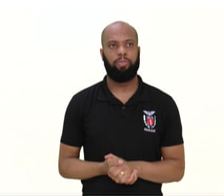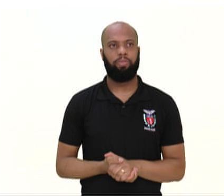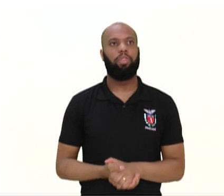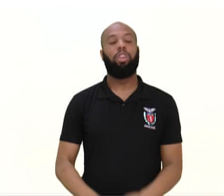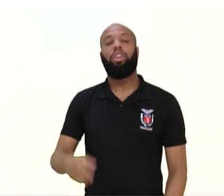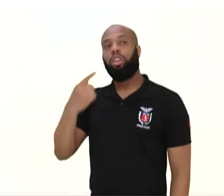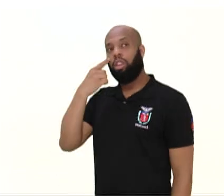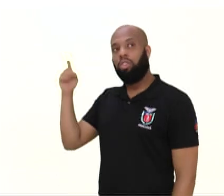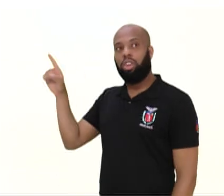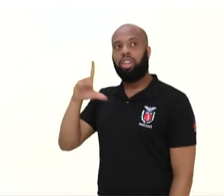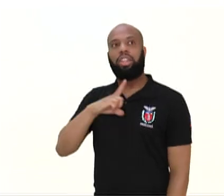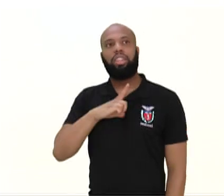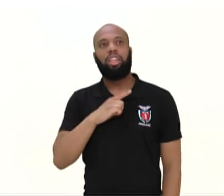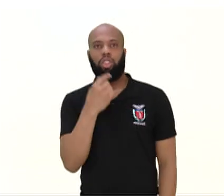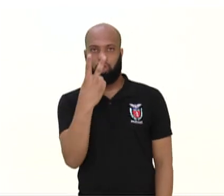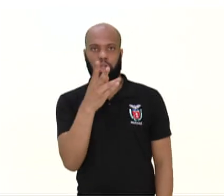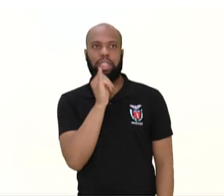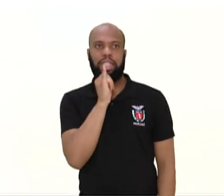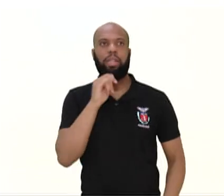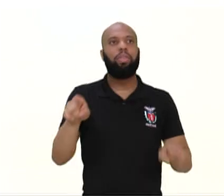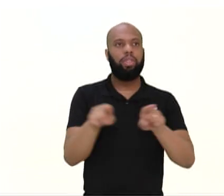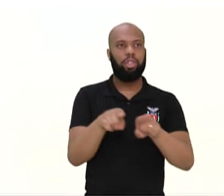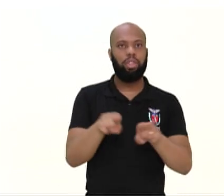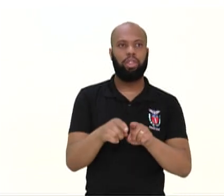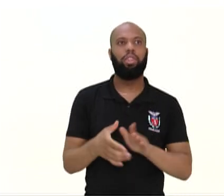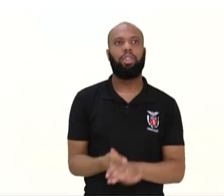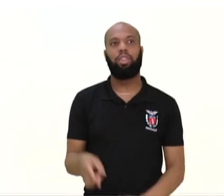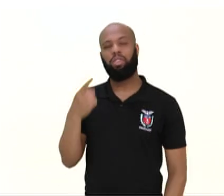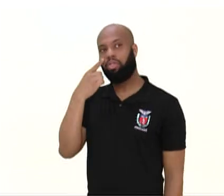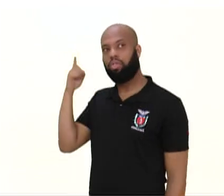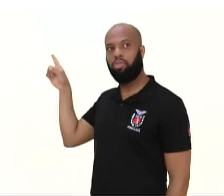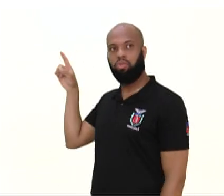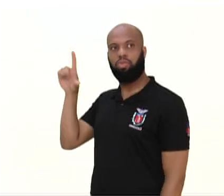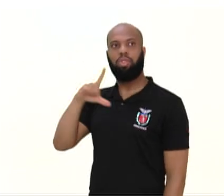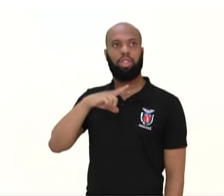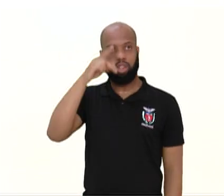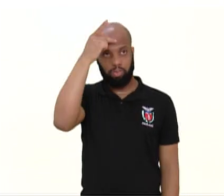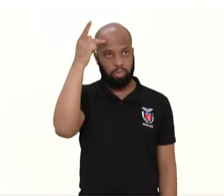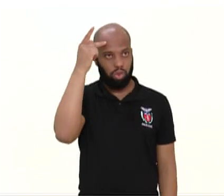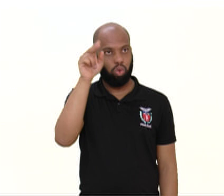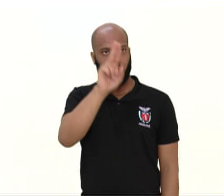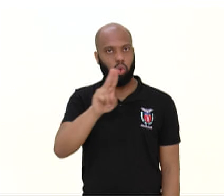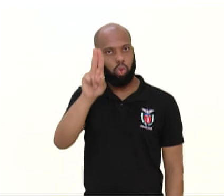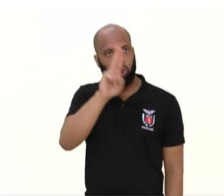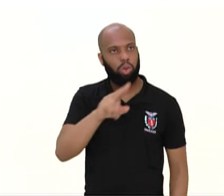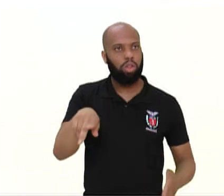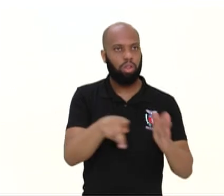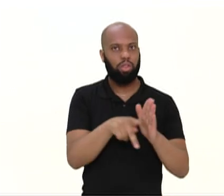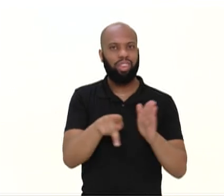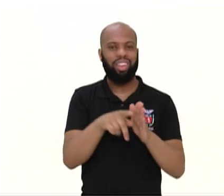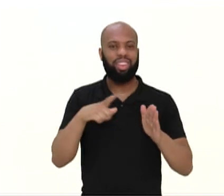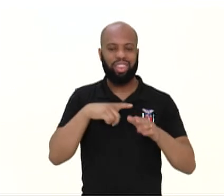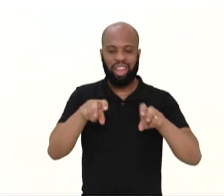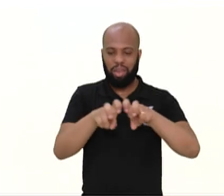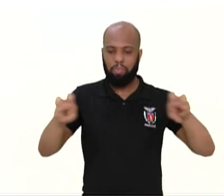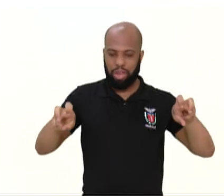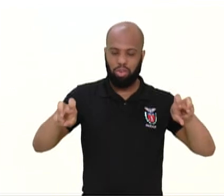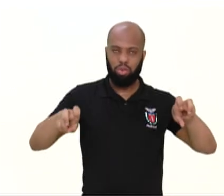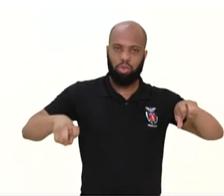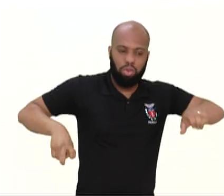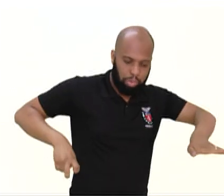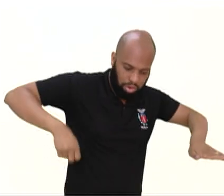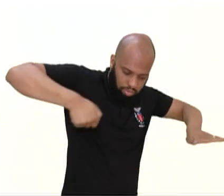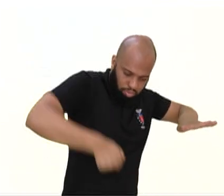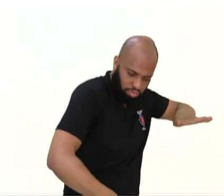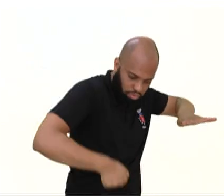Aqui temos mais dois exemplos. Então, do lado esquerdo, o indivíduo está realizando um exercício no banco e do